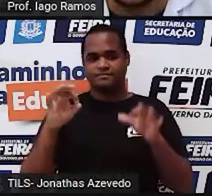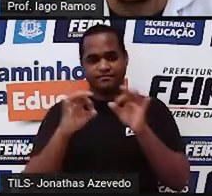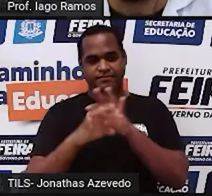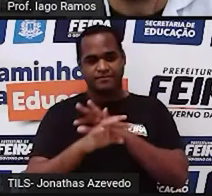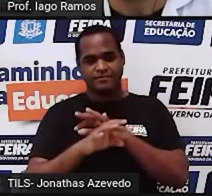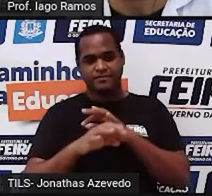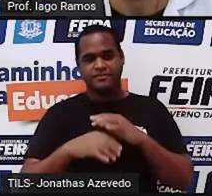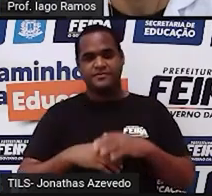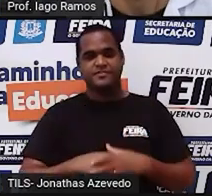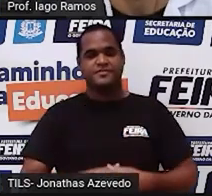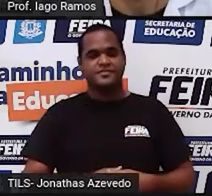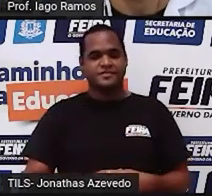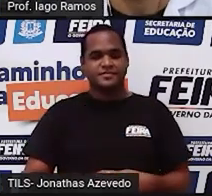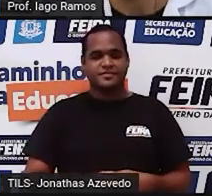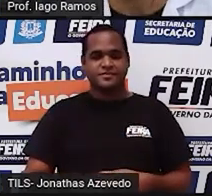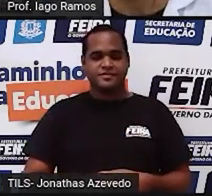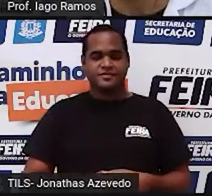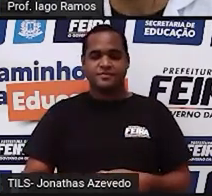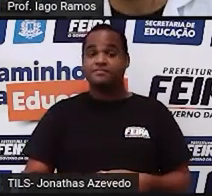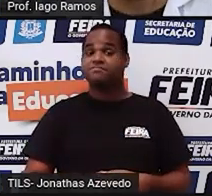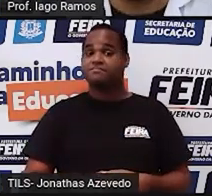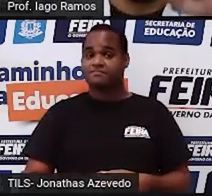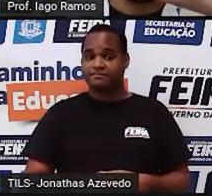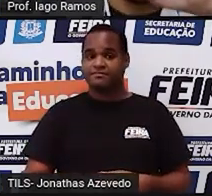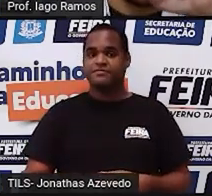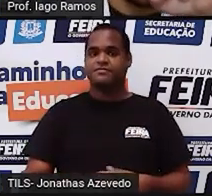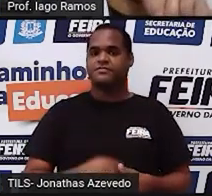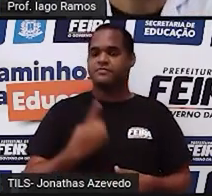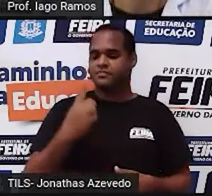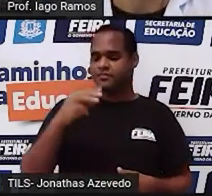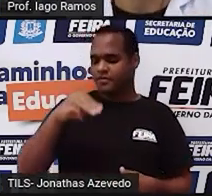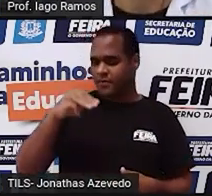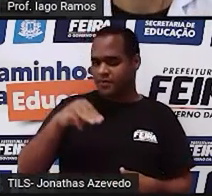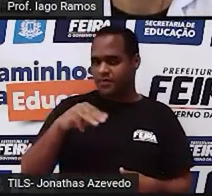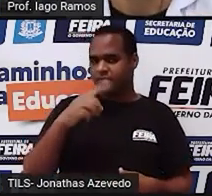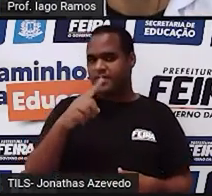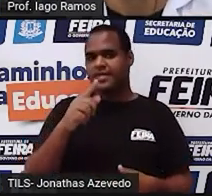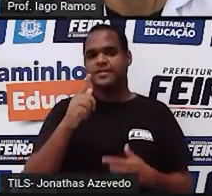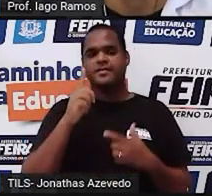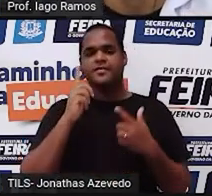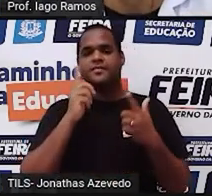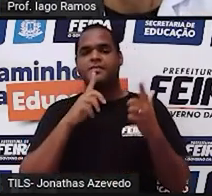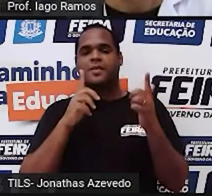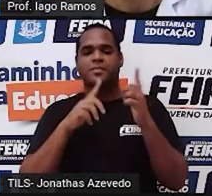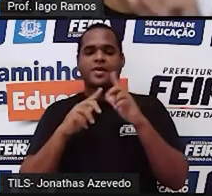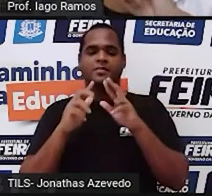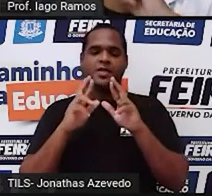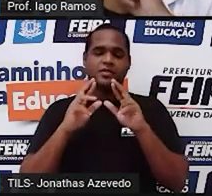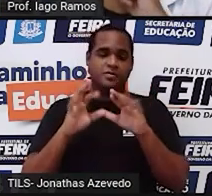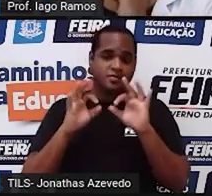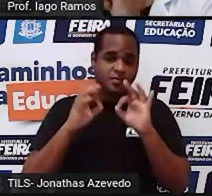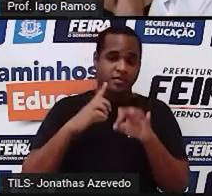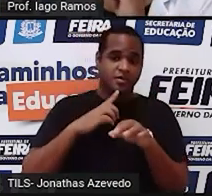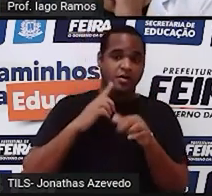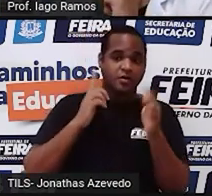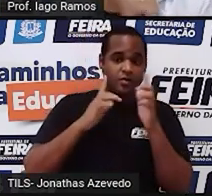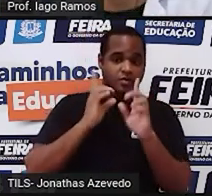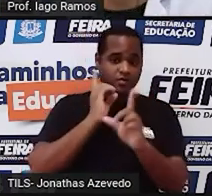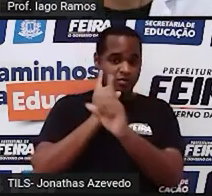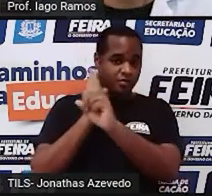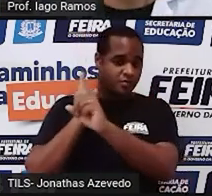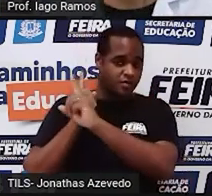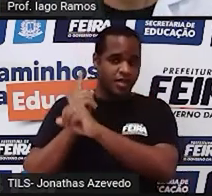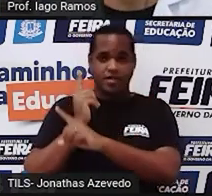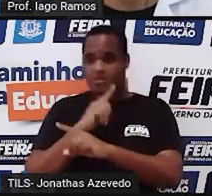o tempo e aí nesse um minuto e você conseguiu achar os